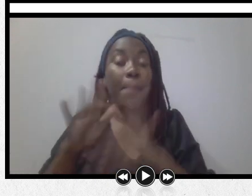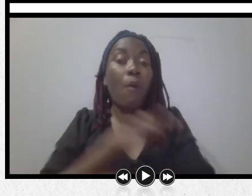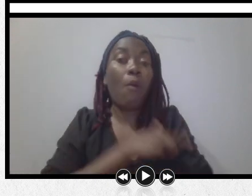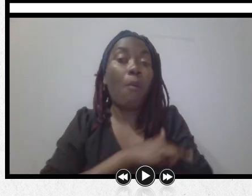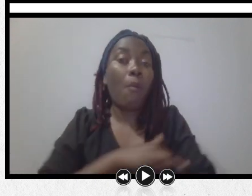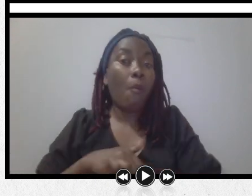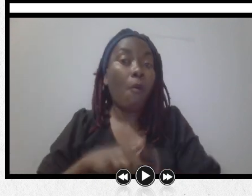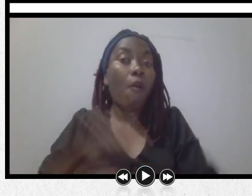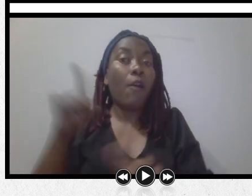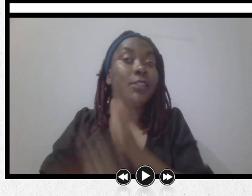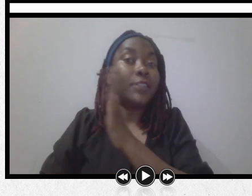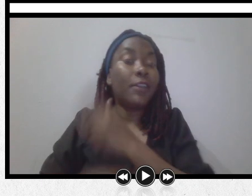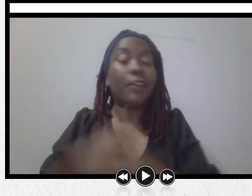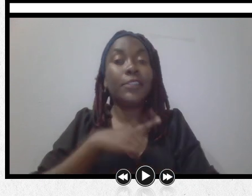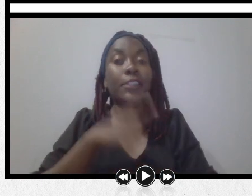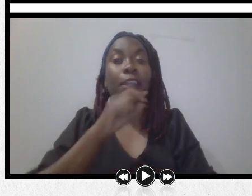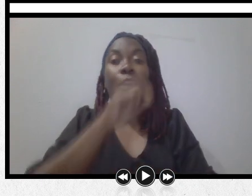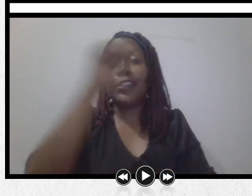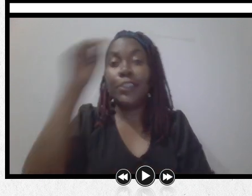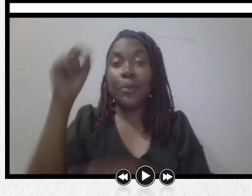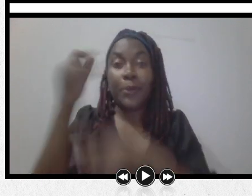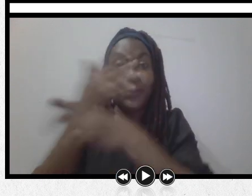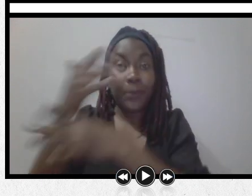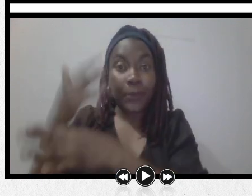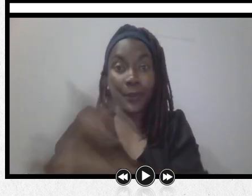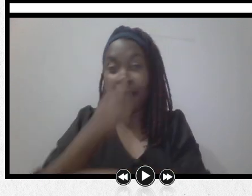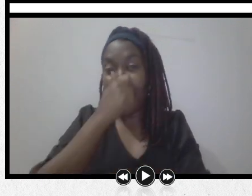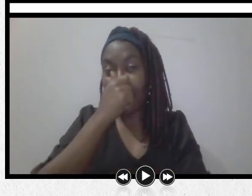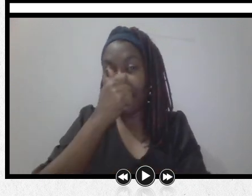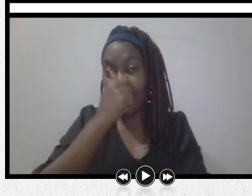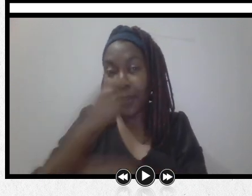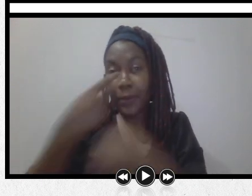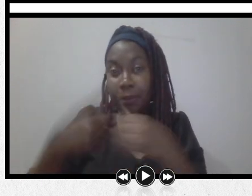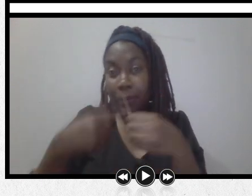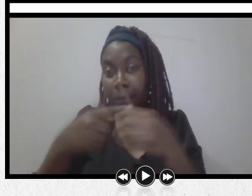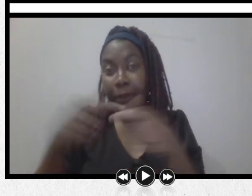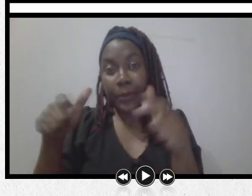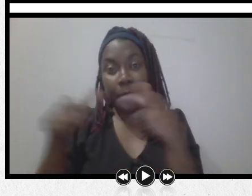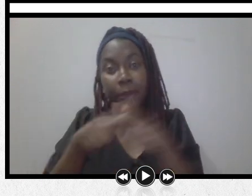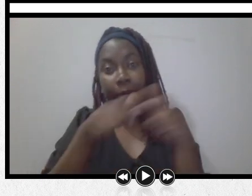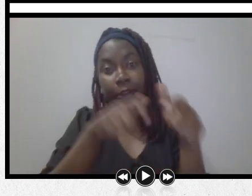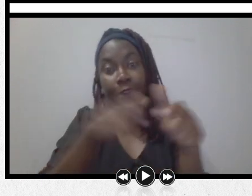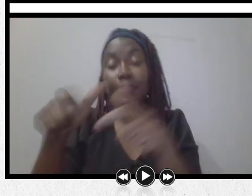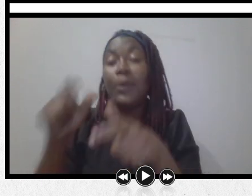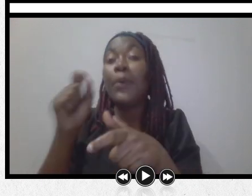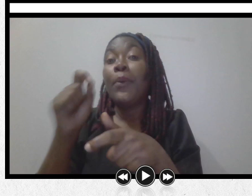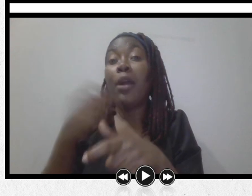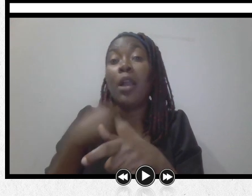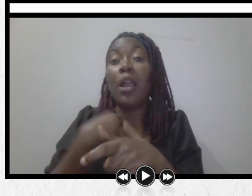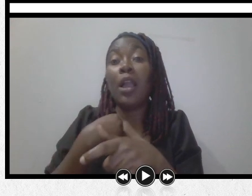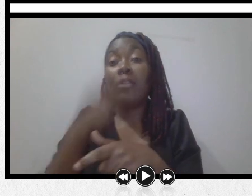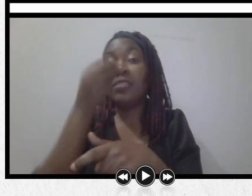uma exceção, que é a existência de regiões metropolitanas, aglomerados urbanos e as micro-regiões, nas quais eu deixo de ter